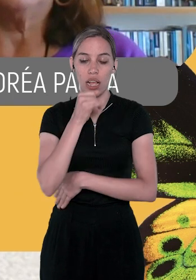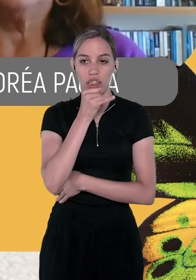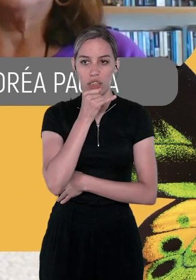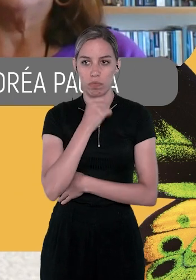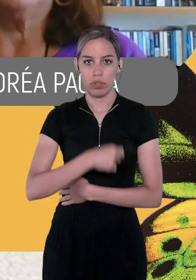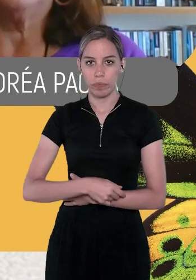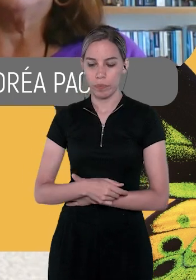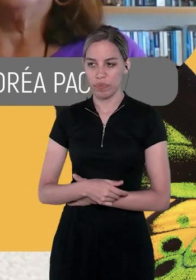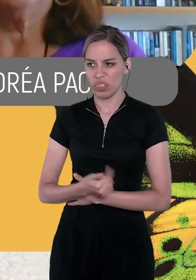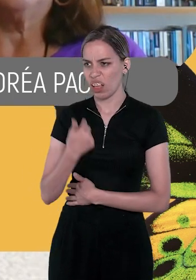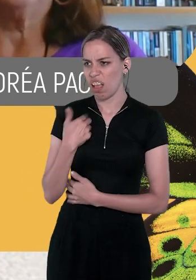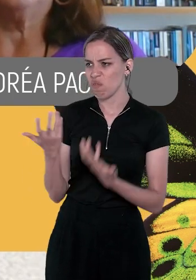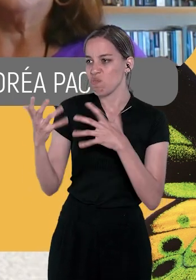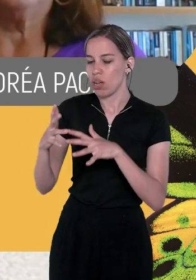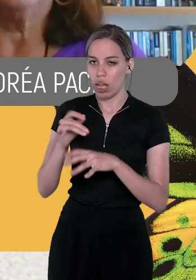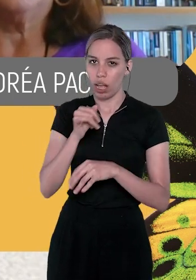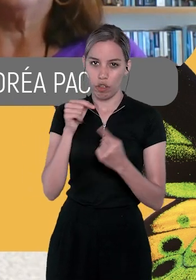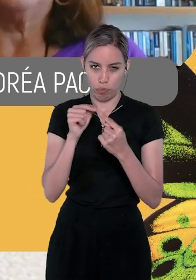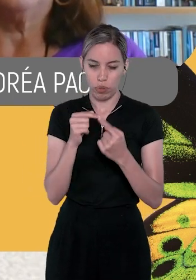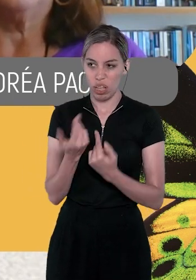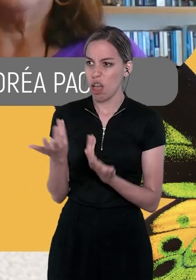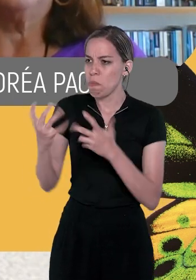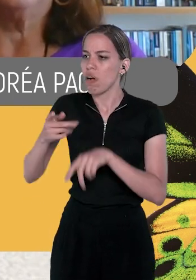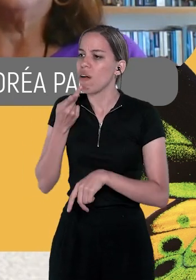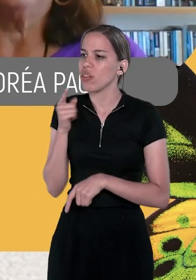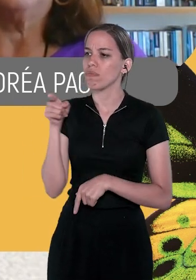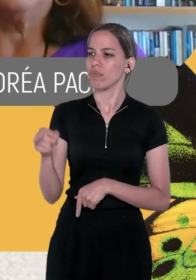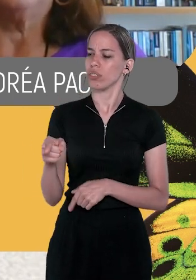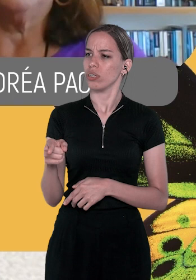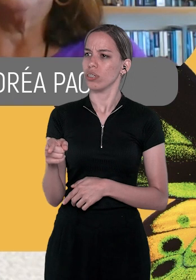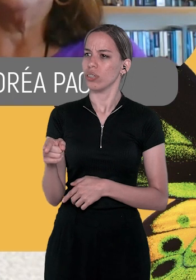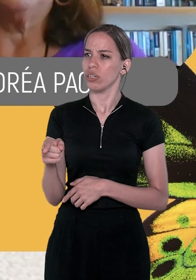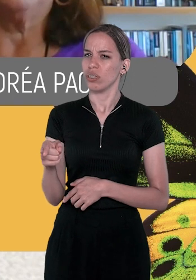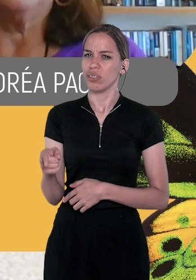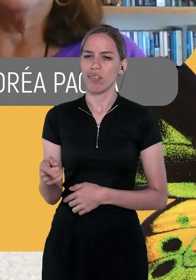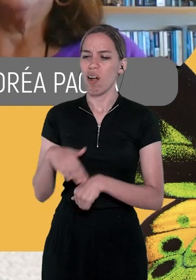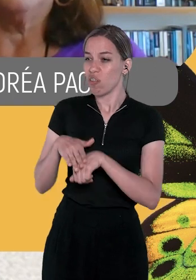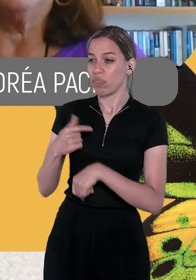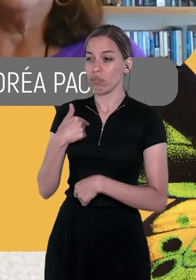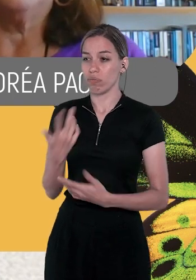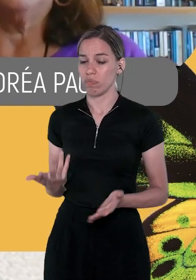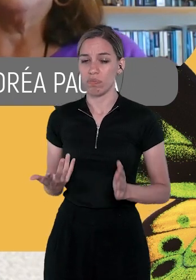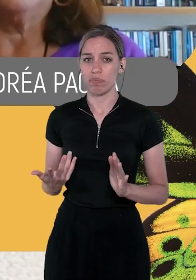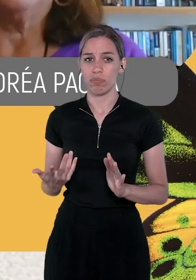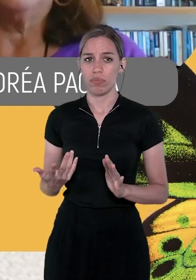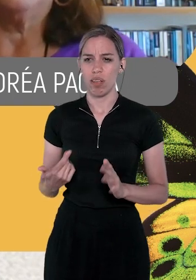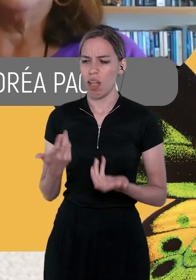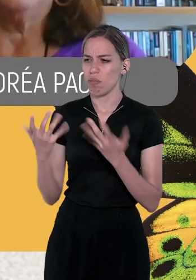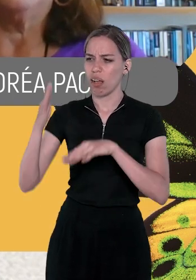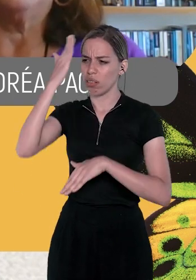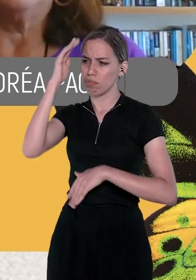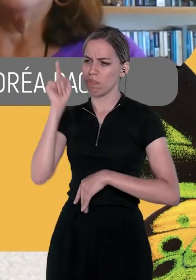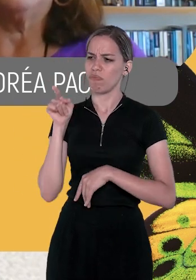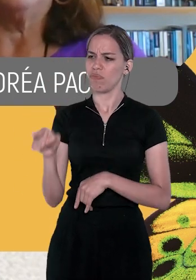você, não quero mais saber de você, entendeu? Não, você tá completamente errado, eu não quero saber de você,